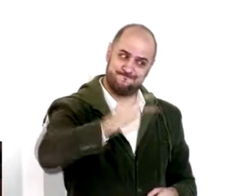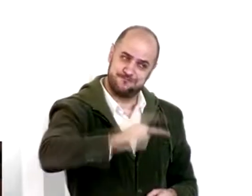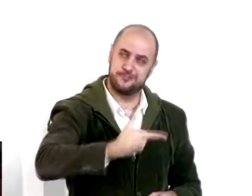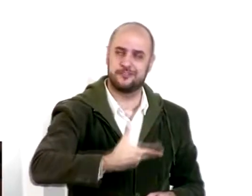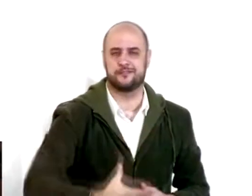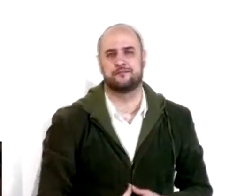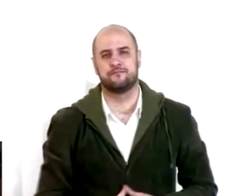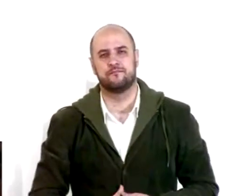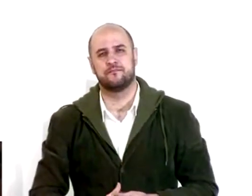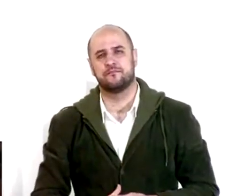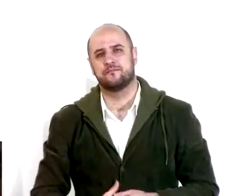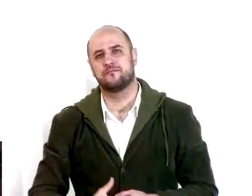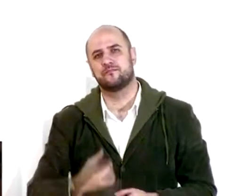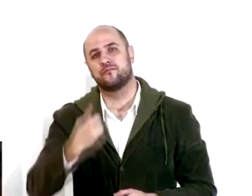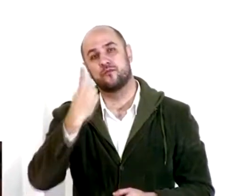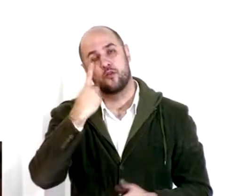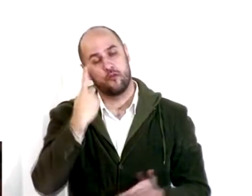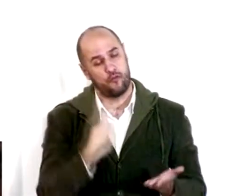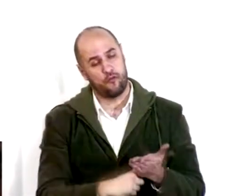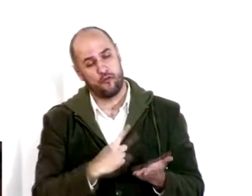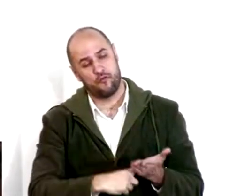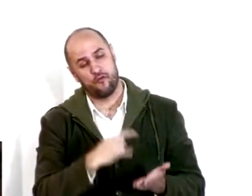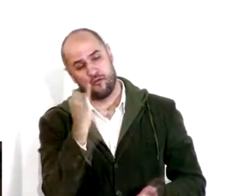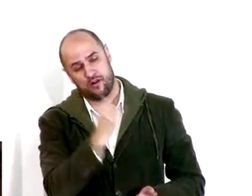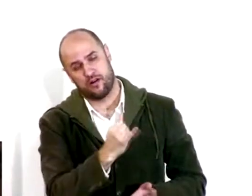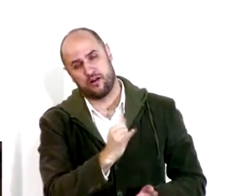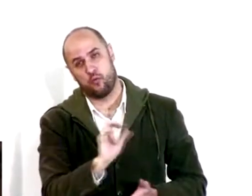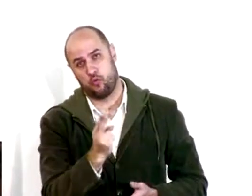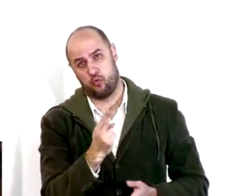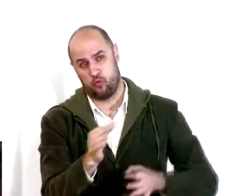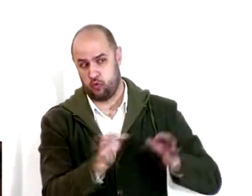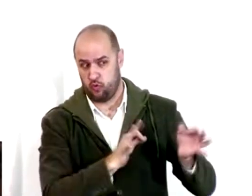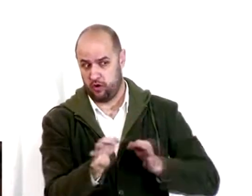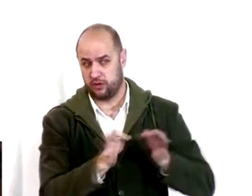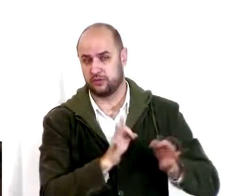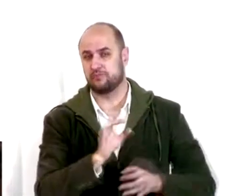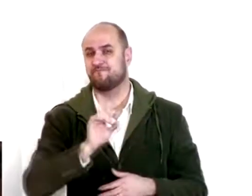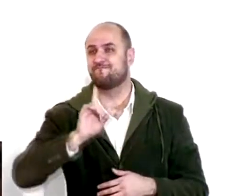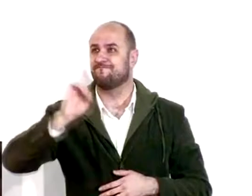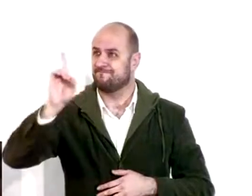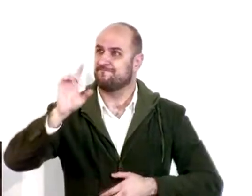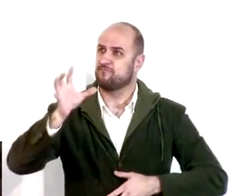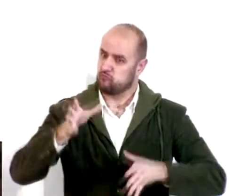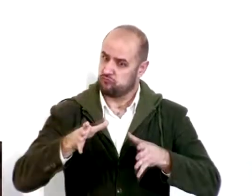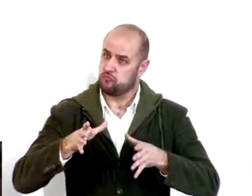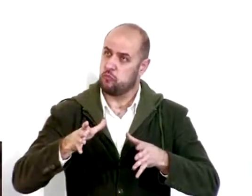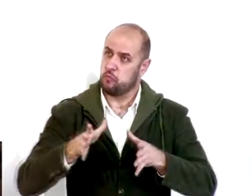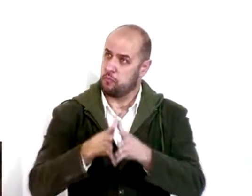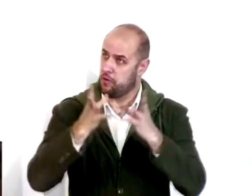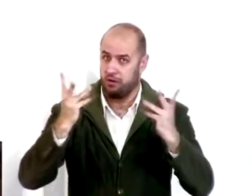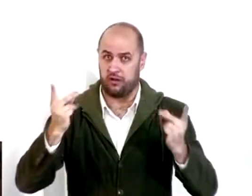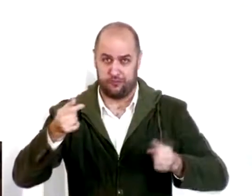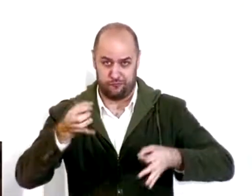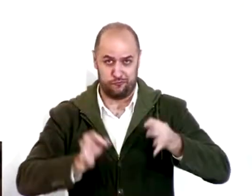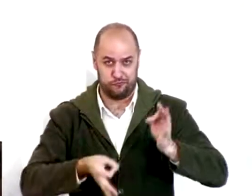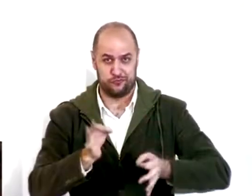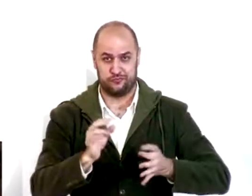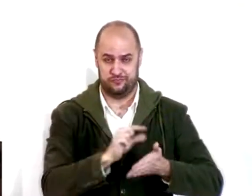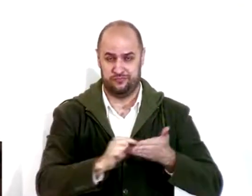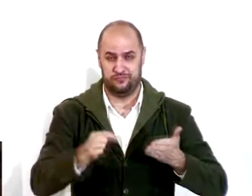Vejamos a admoestação ou a repreensão do grande juiz, versos 3 e